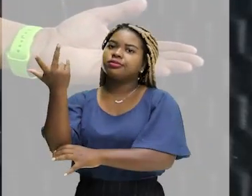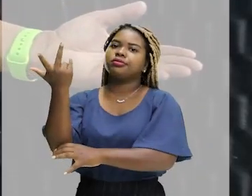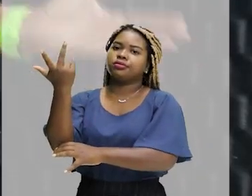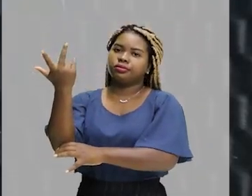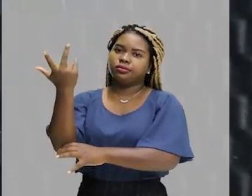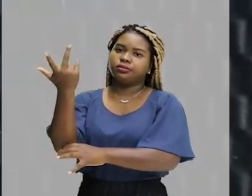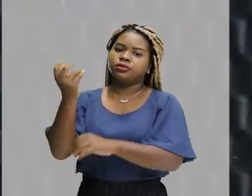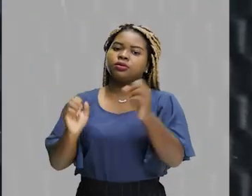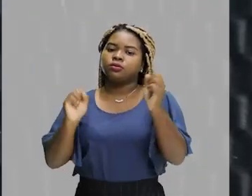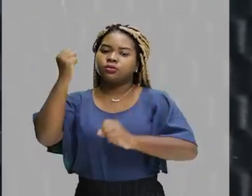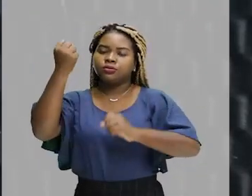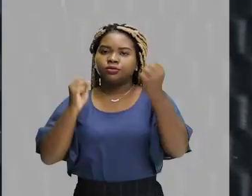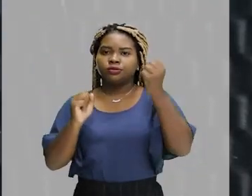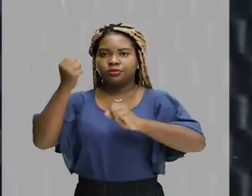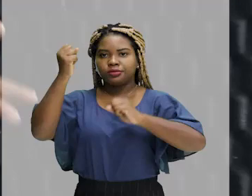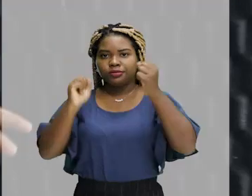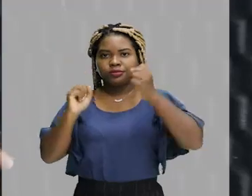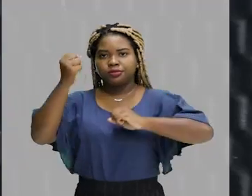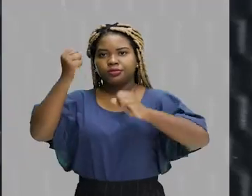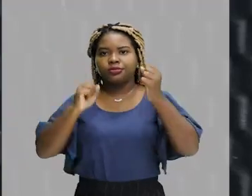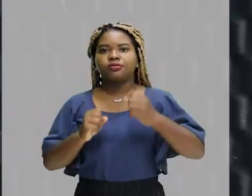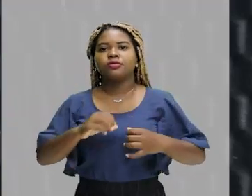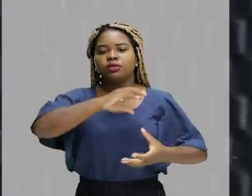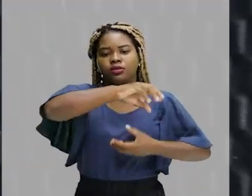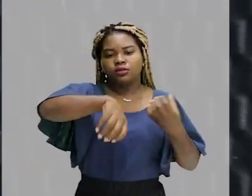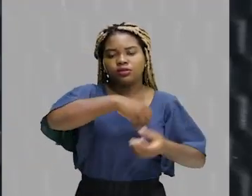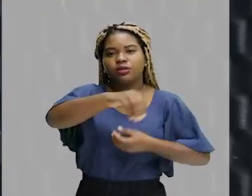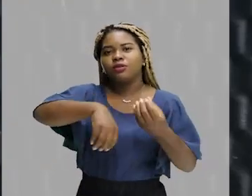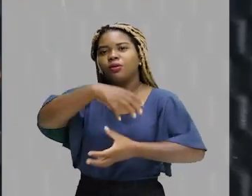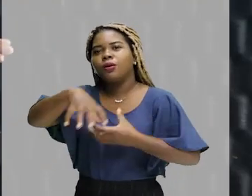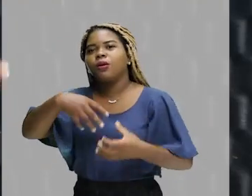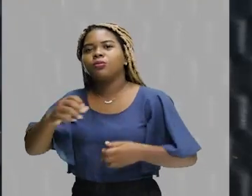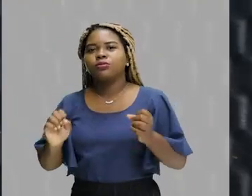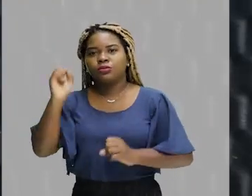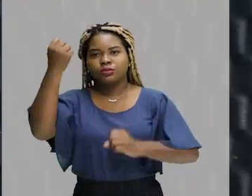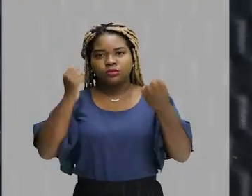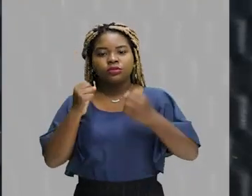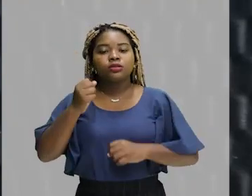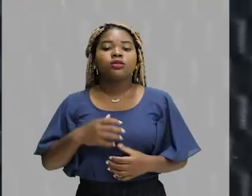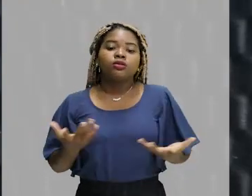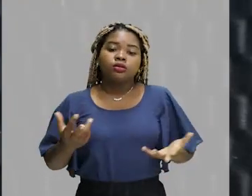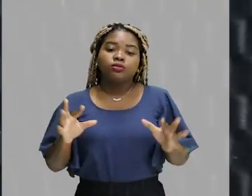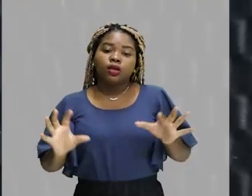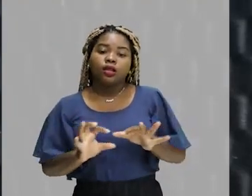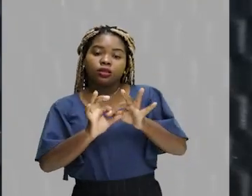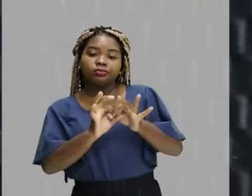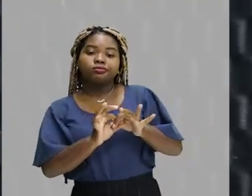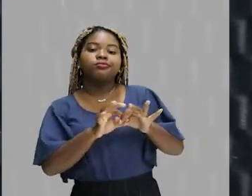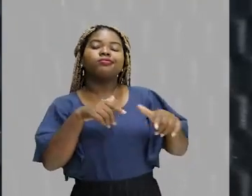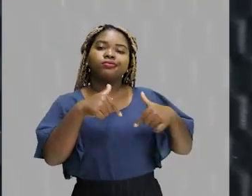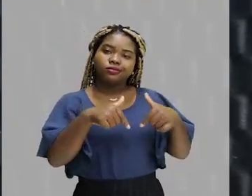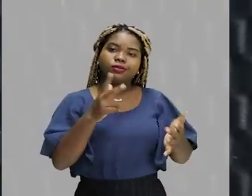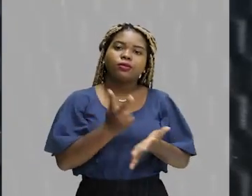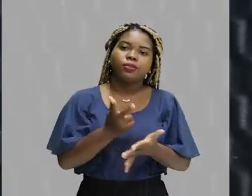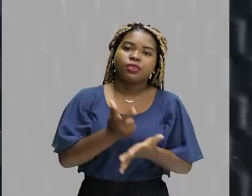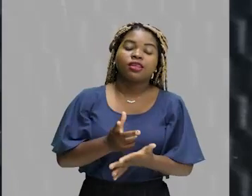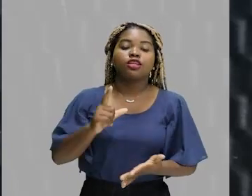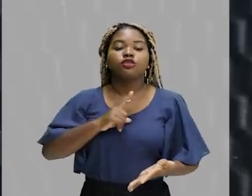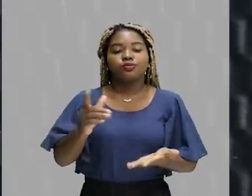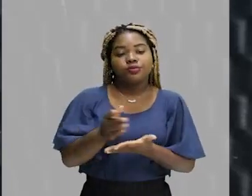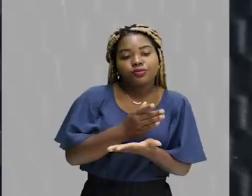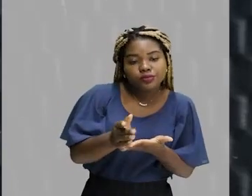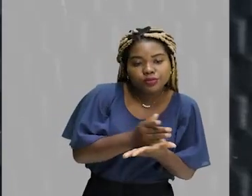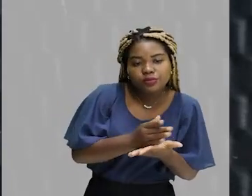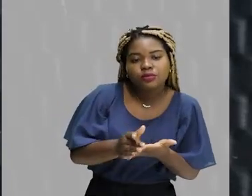Revolução Industrial, grande novidade, são elementos tecnológicos que estão associados ao trabalho sempre. Tá? E aqui nós temos algumas questões